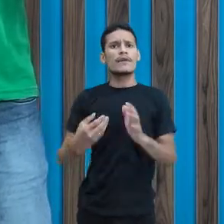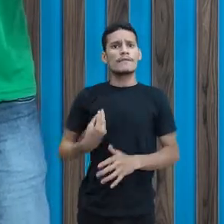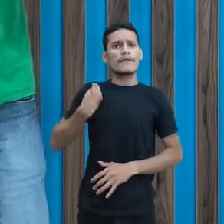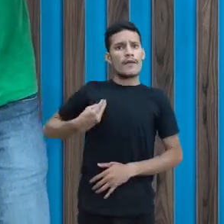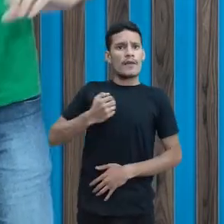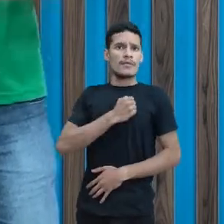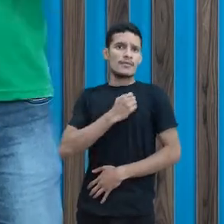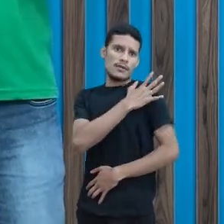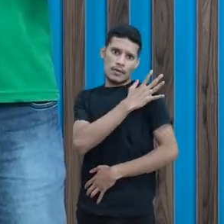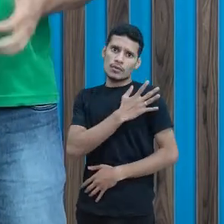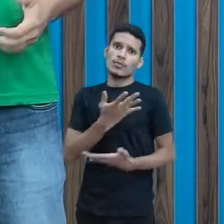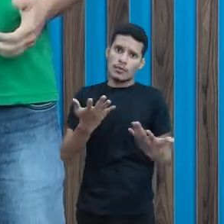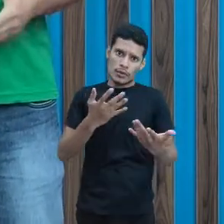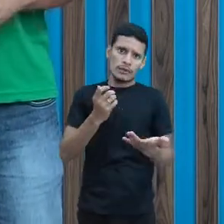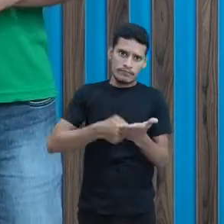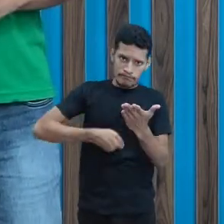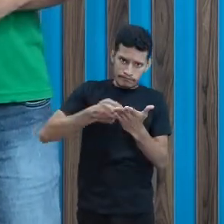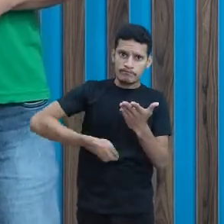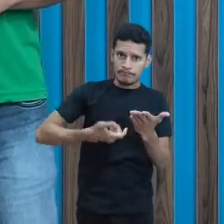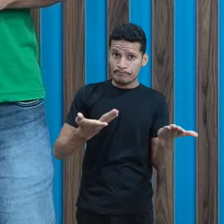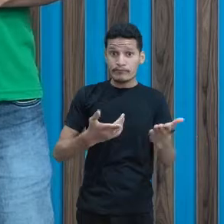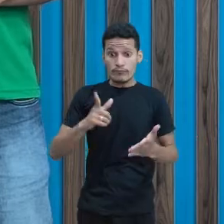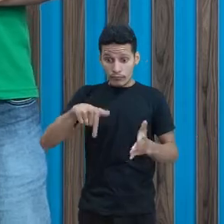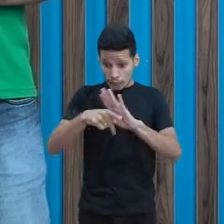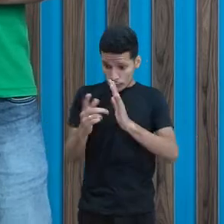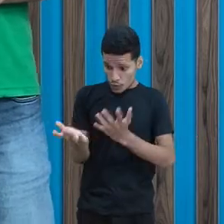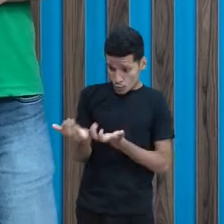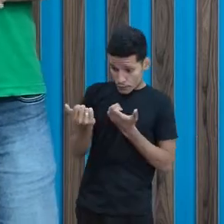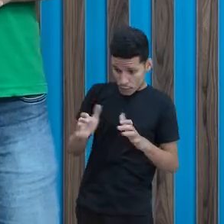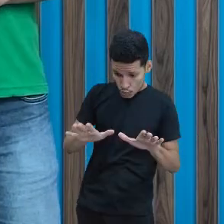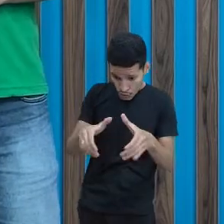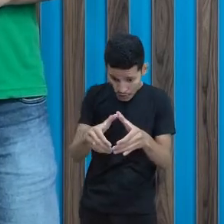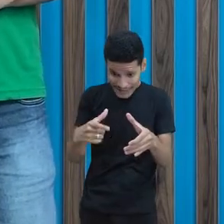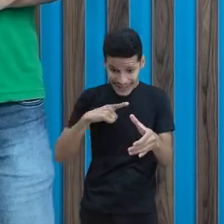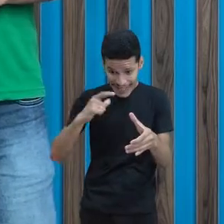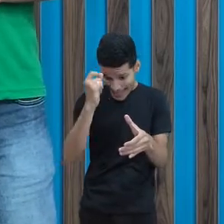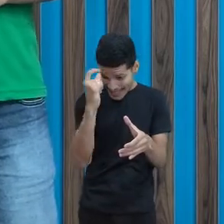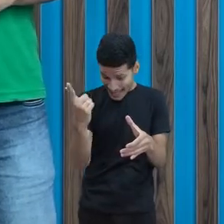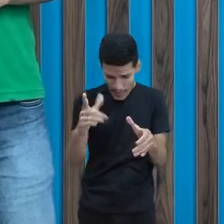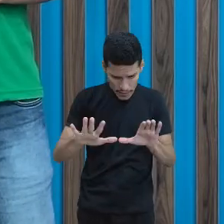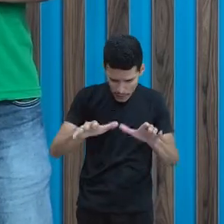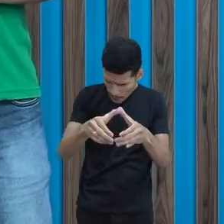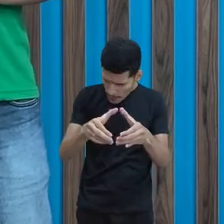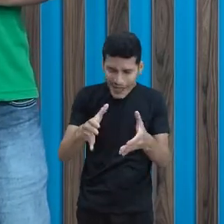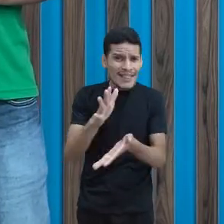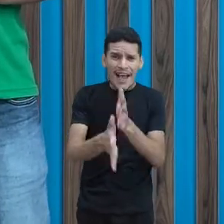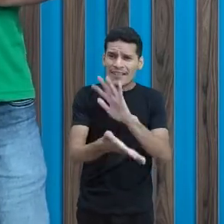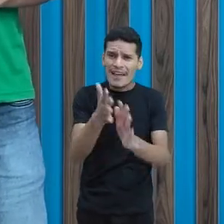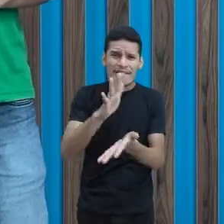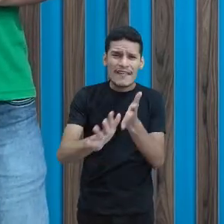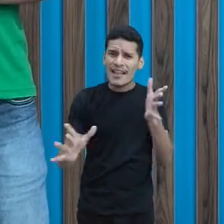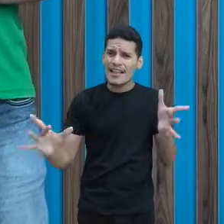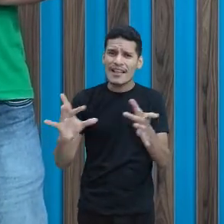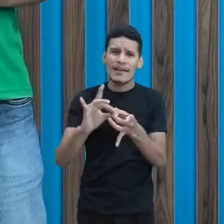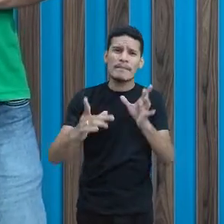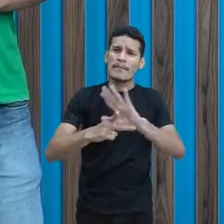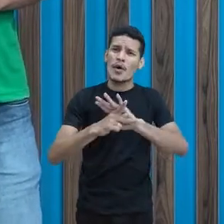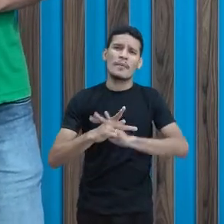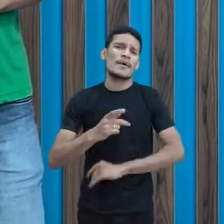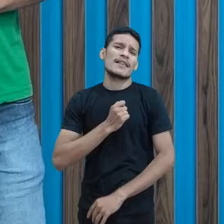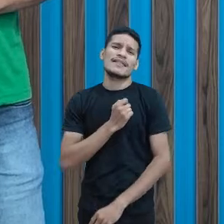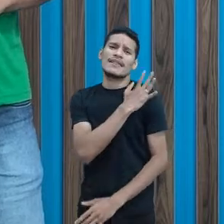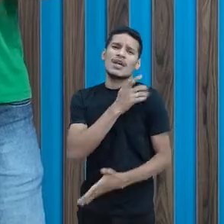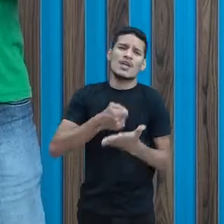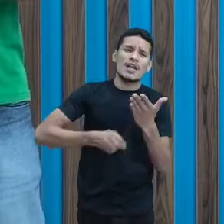Então, uma juventude movida por ideais que não tinham nada a ver com ditadura, que então queriam a democracia, queriam a